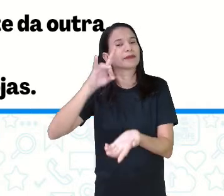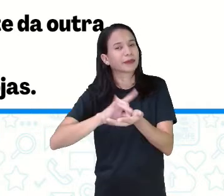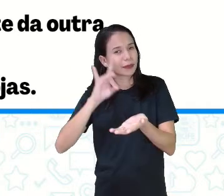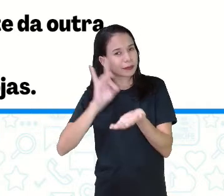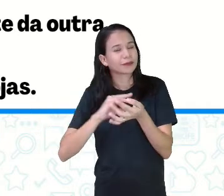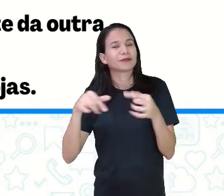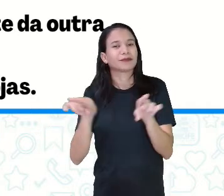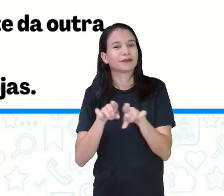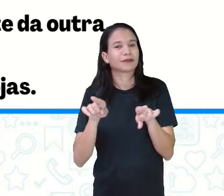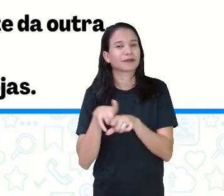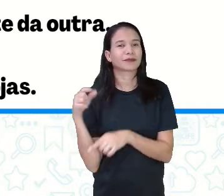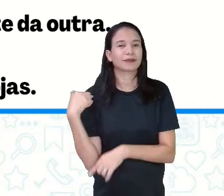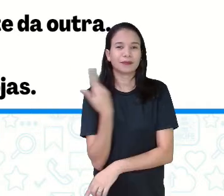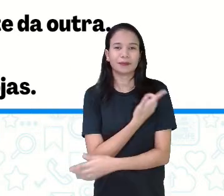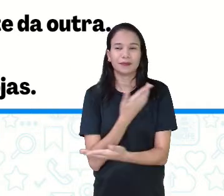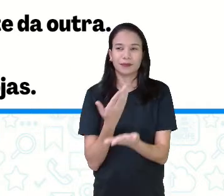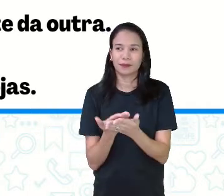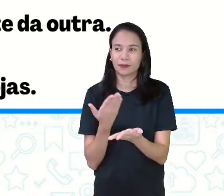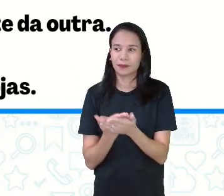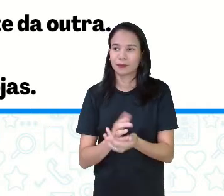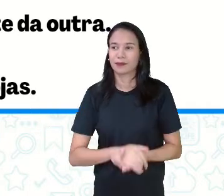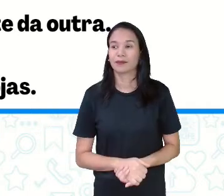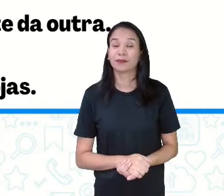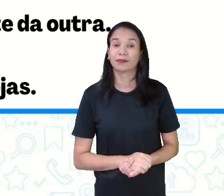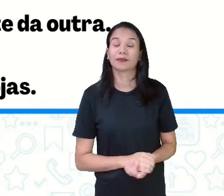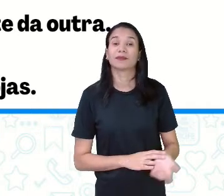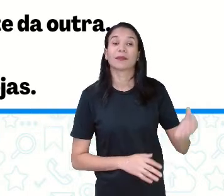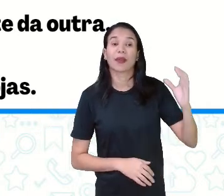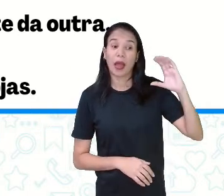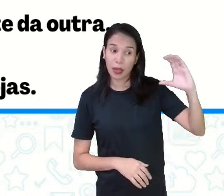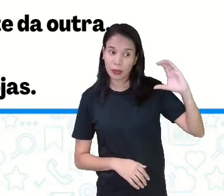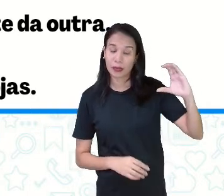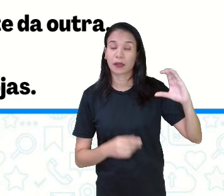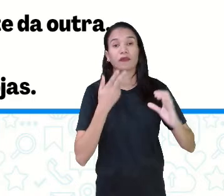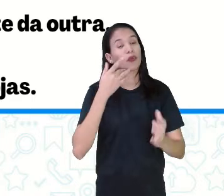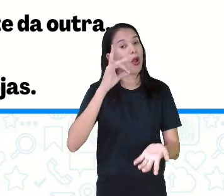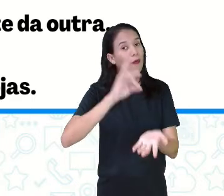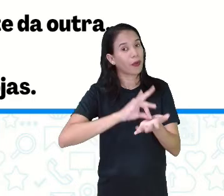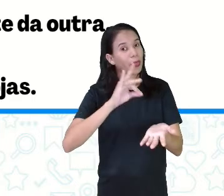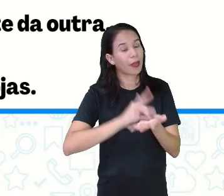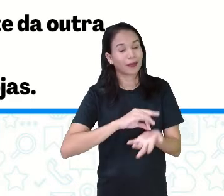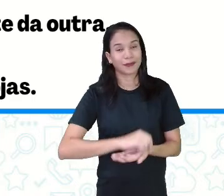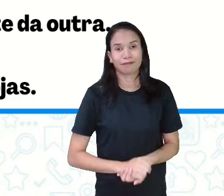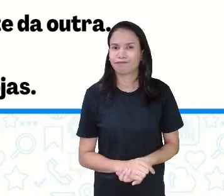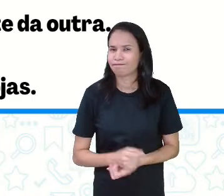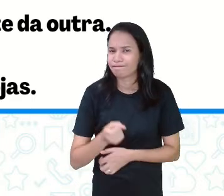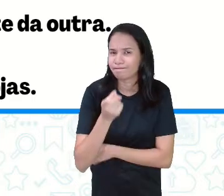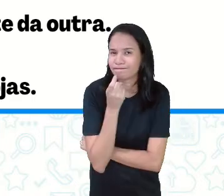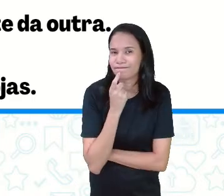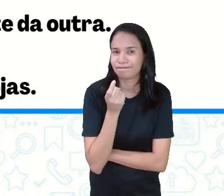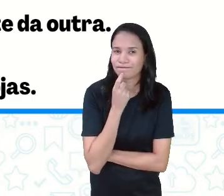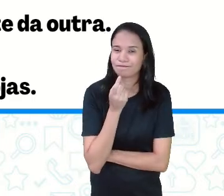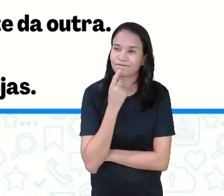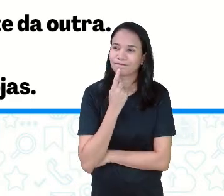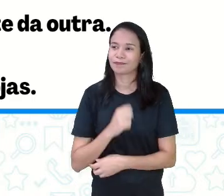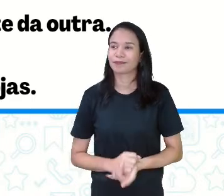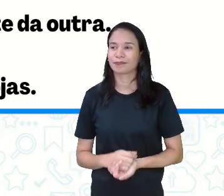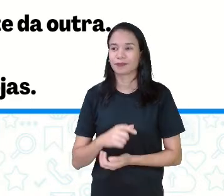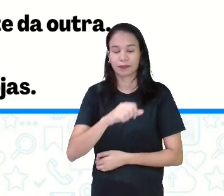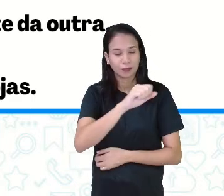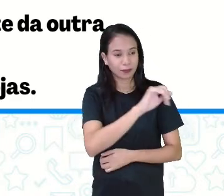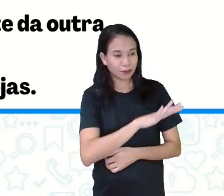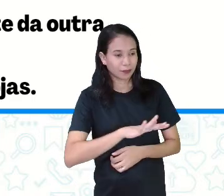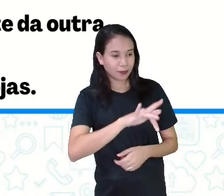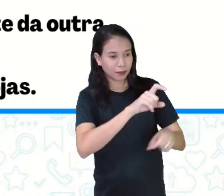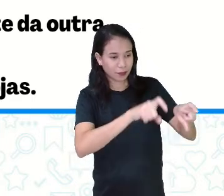a gente viu isso durante a aula. A C, Jaziel colocou que é verdadeiro. E aí, será, hein? Na zona rural,